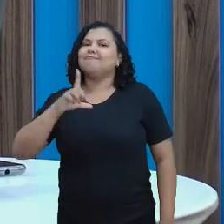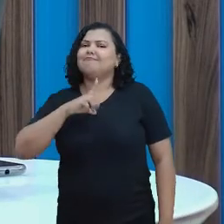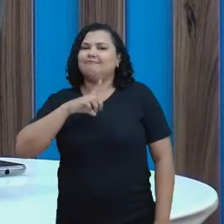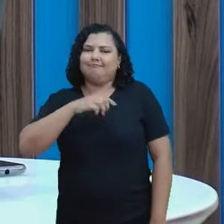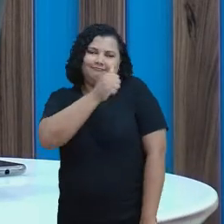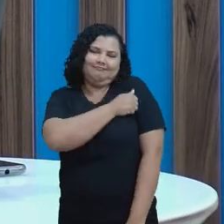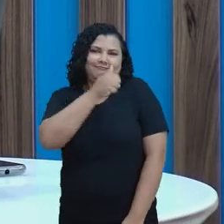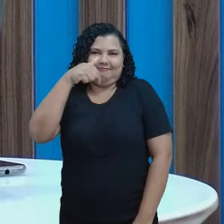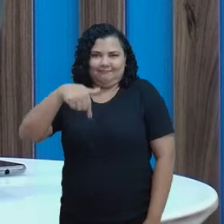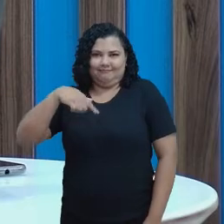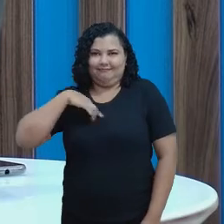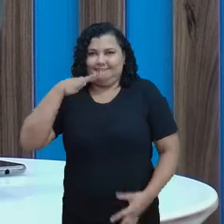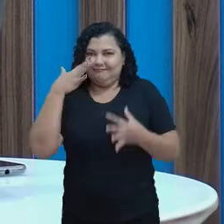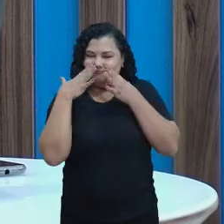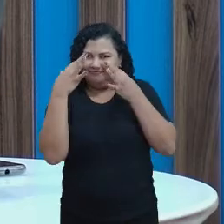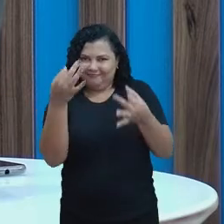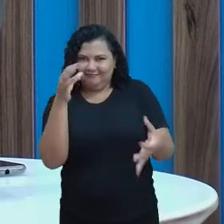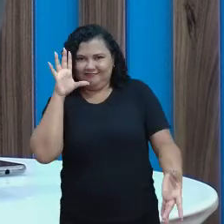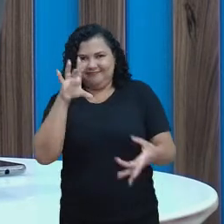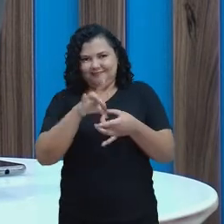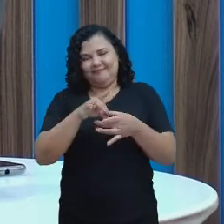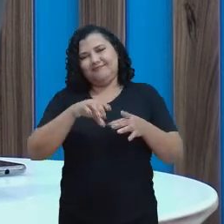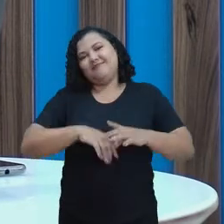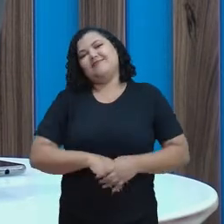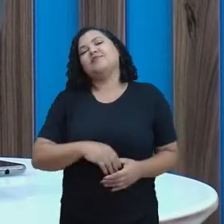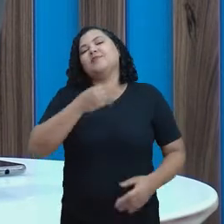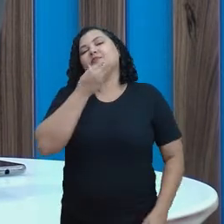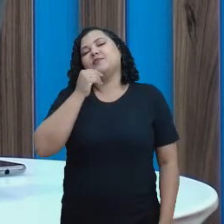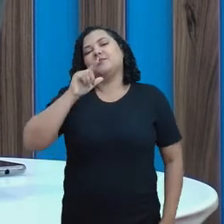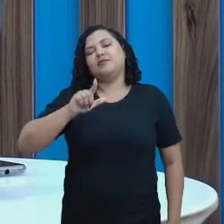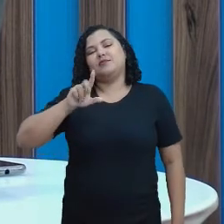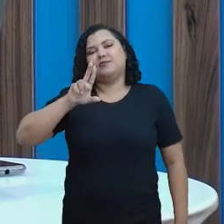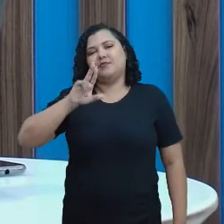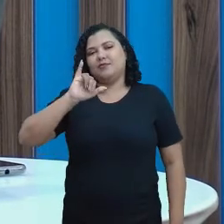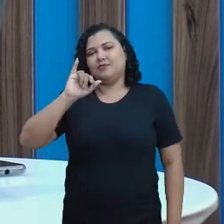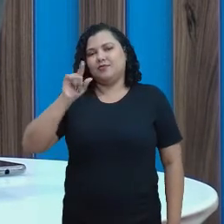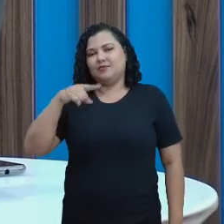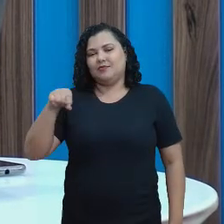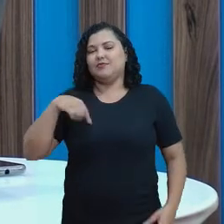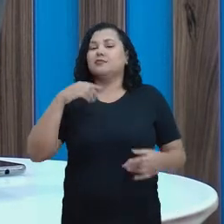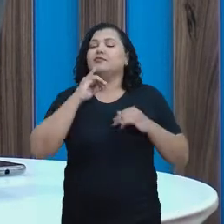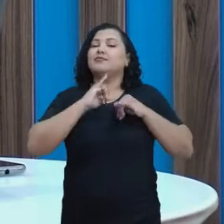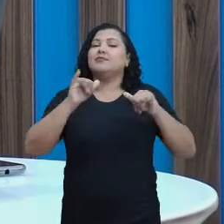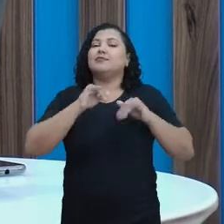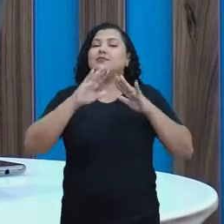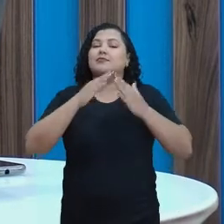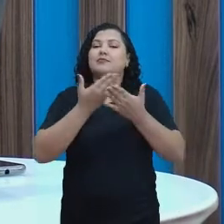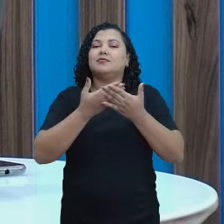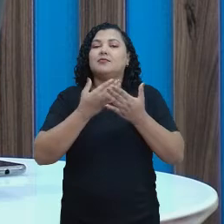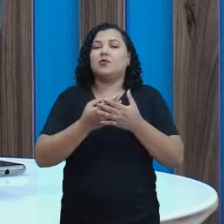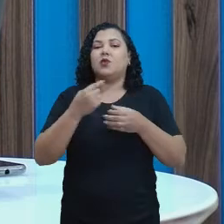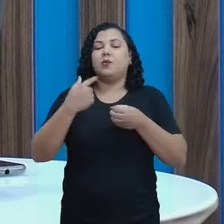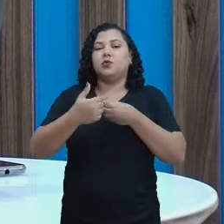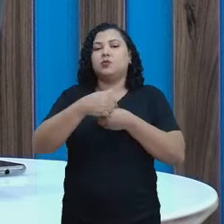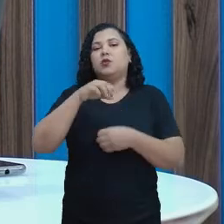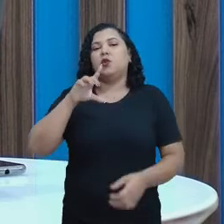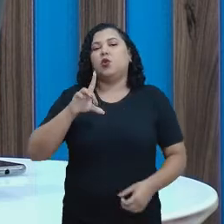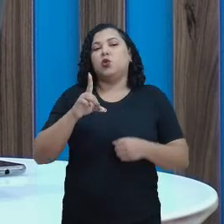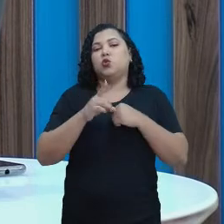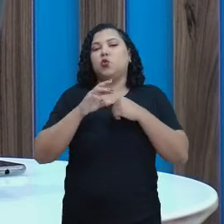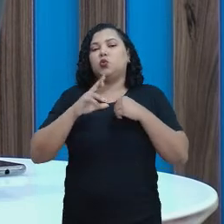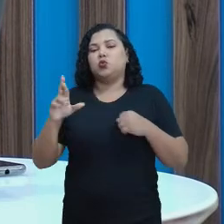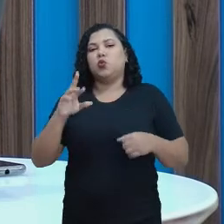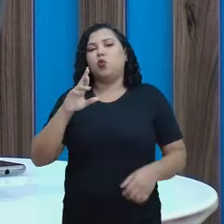aqui, ligadinhos, conectados. O Luiz nos informou a sua escola, que é a Escola Municipal Doutor